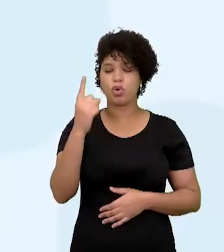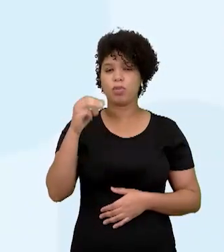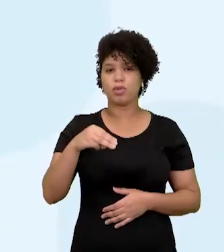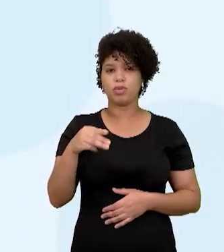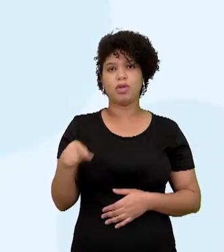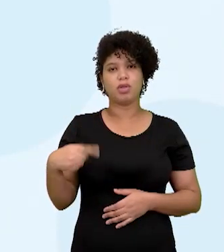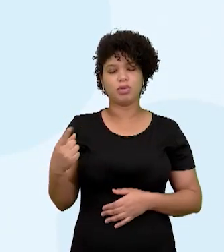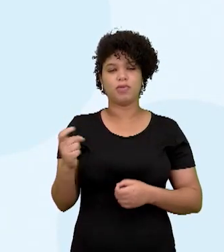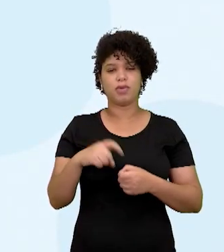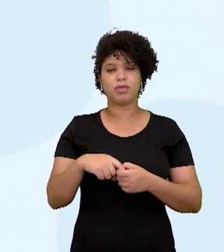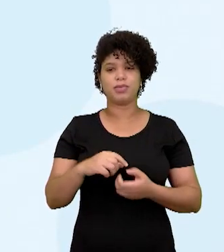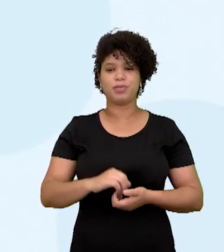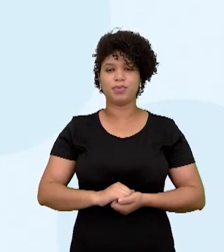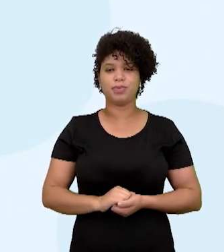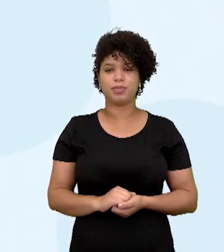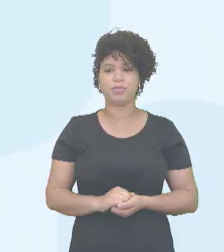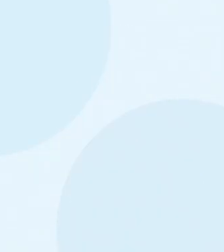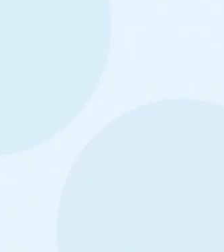minutinho e já voltamos.